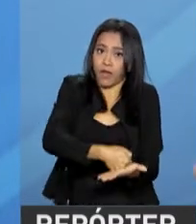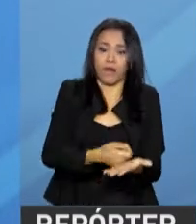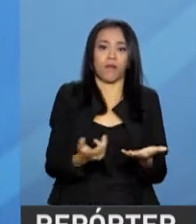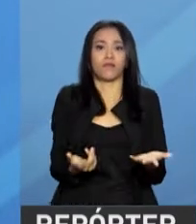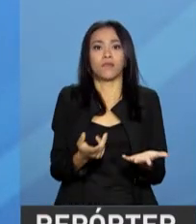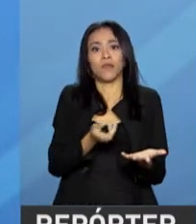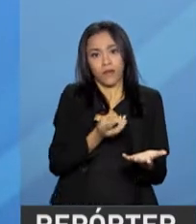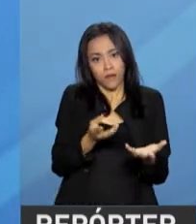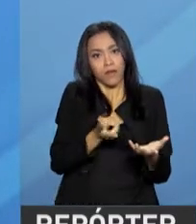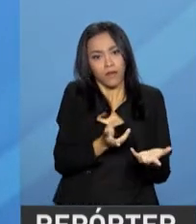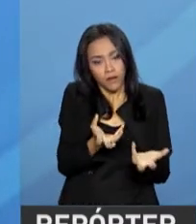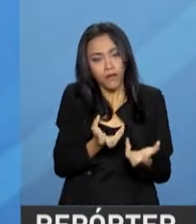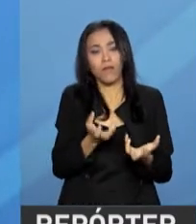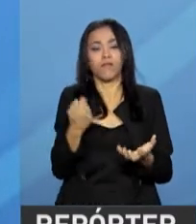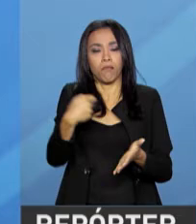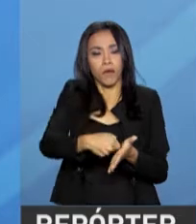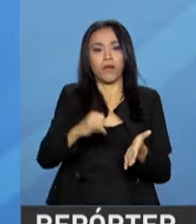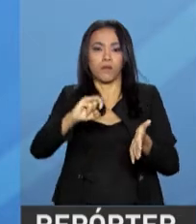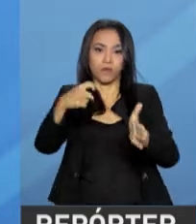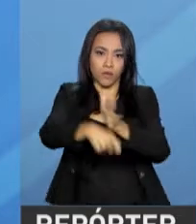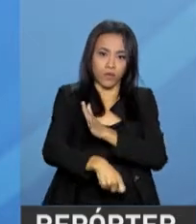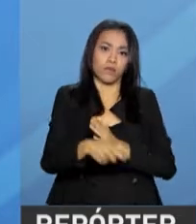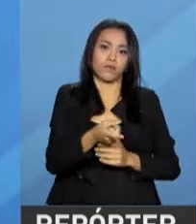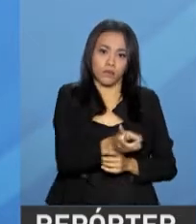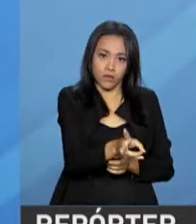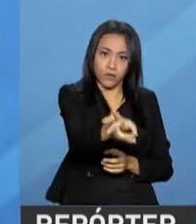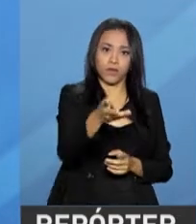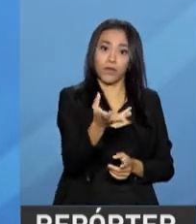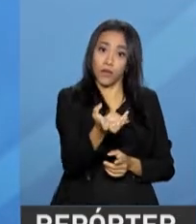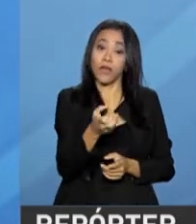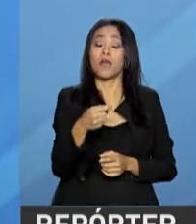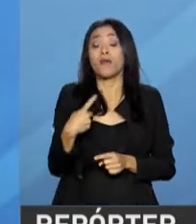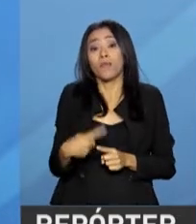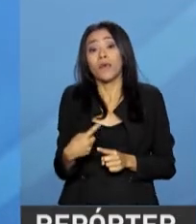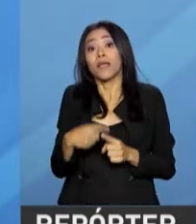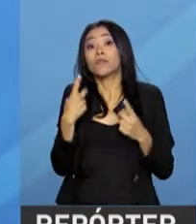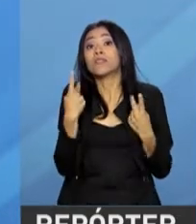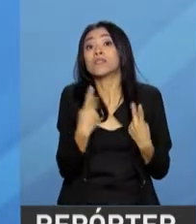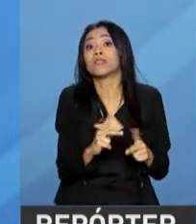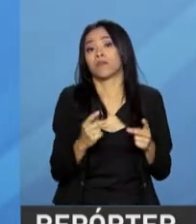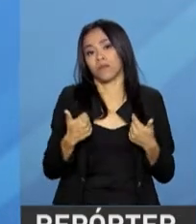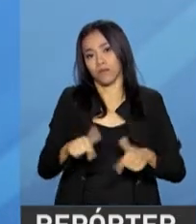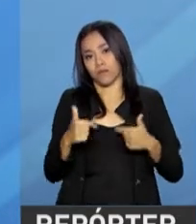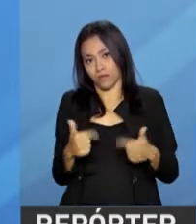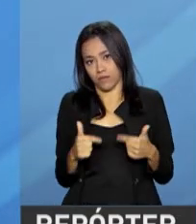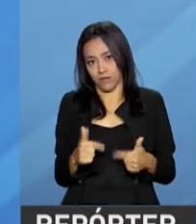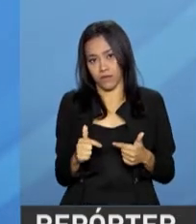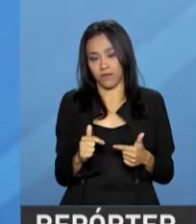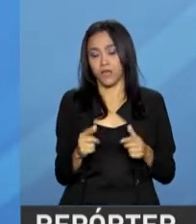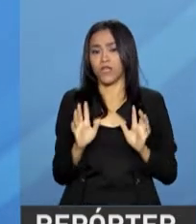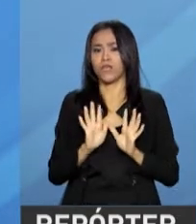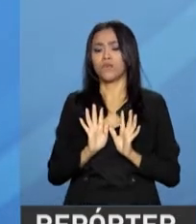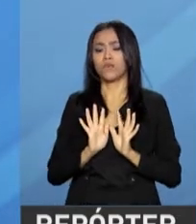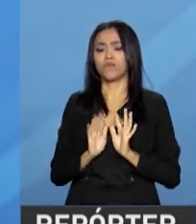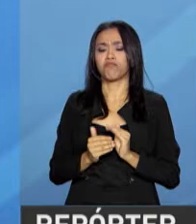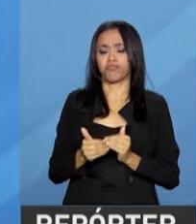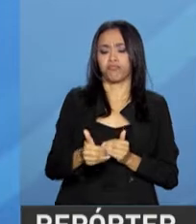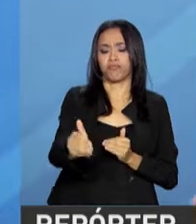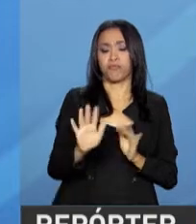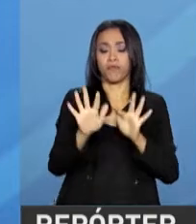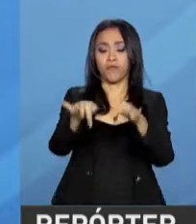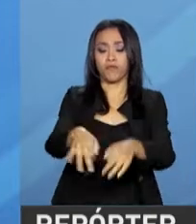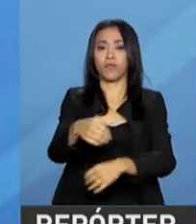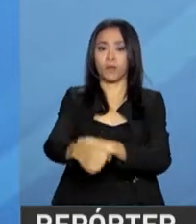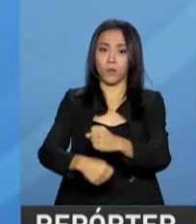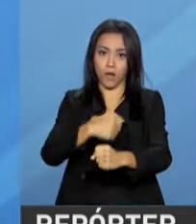vive de deixar de pagar tributo ele vive do seu próprio trabalho e no final do ano com toda a